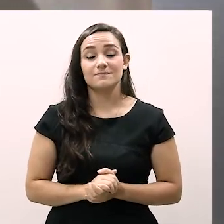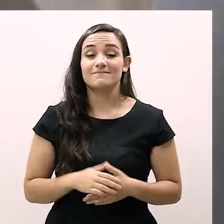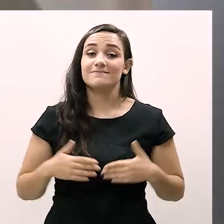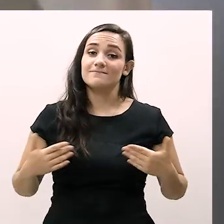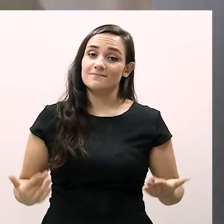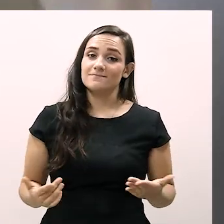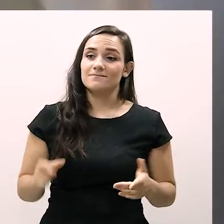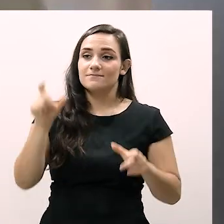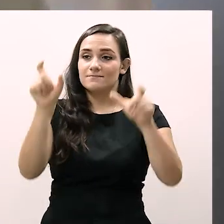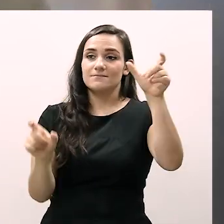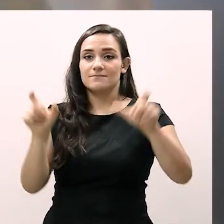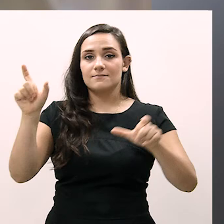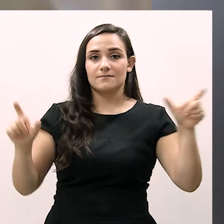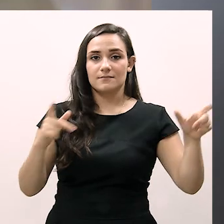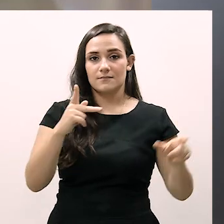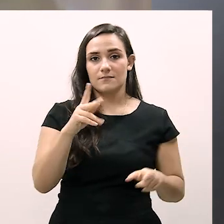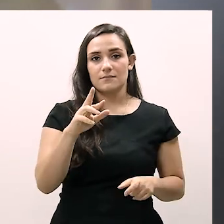tarde.